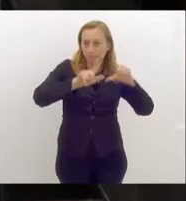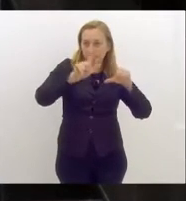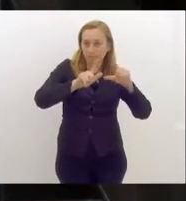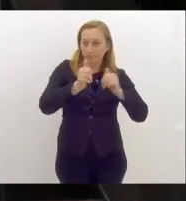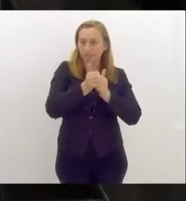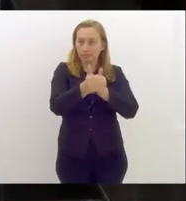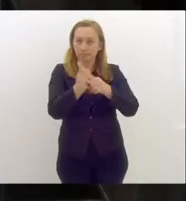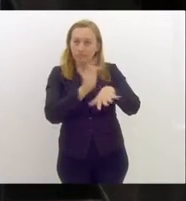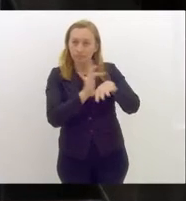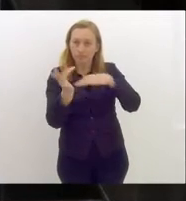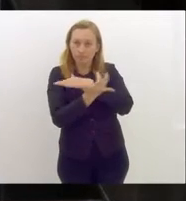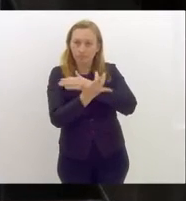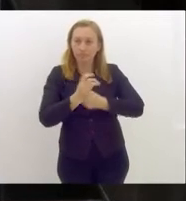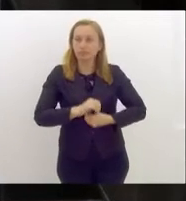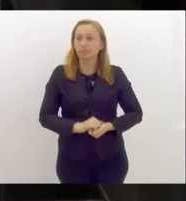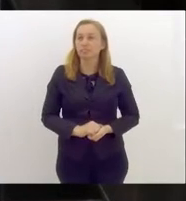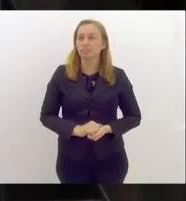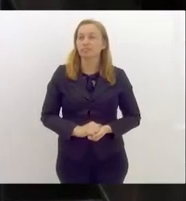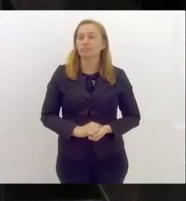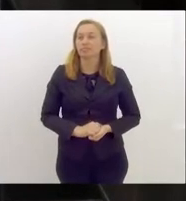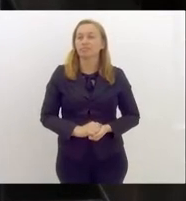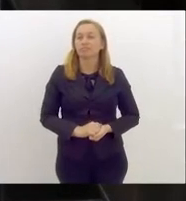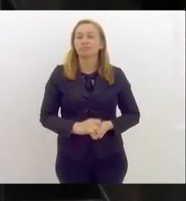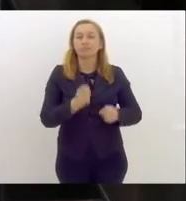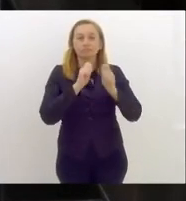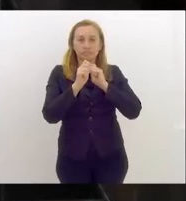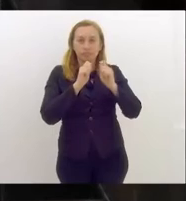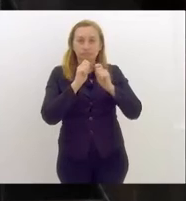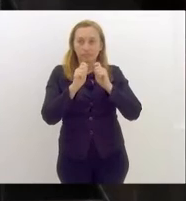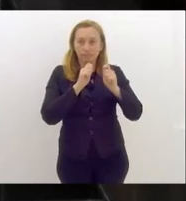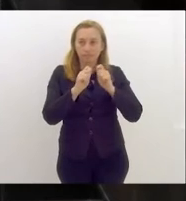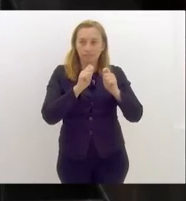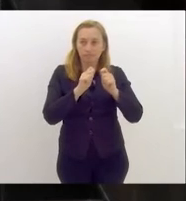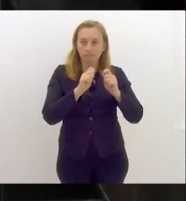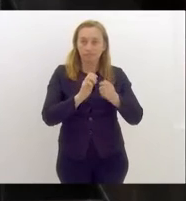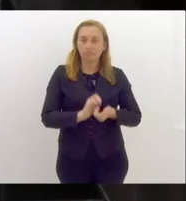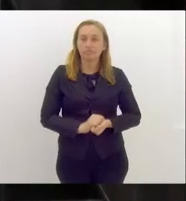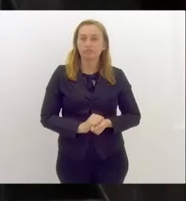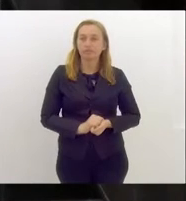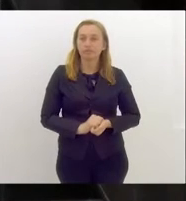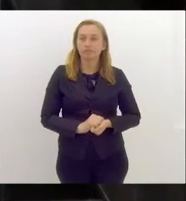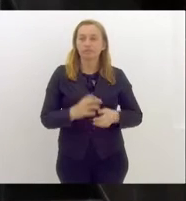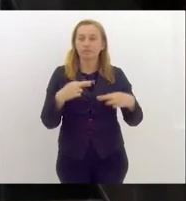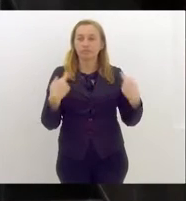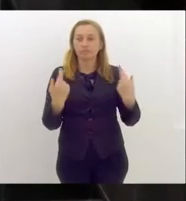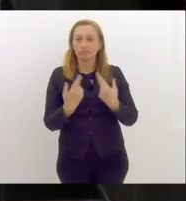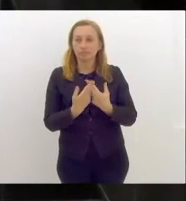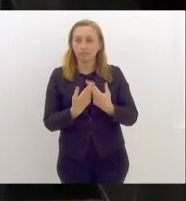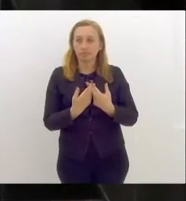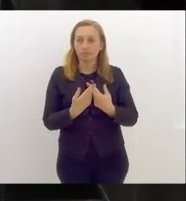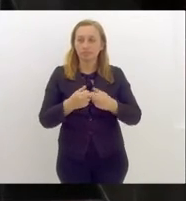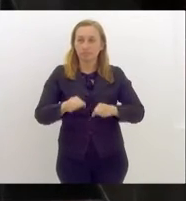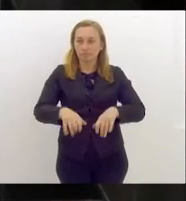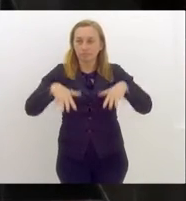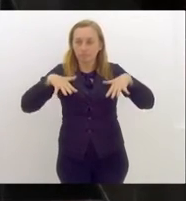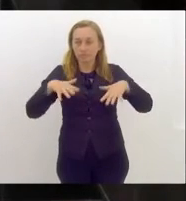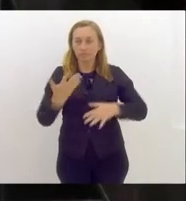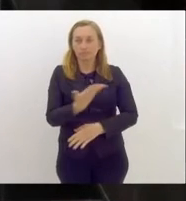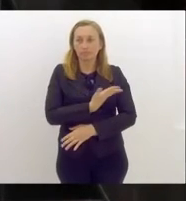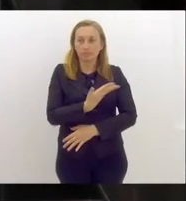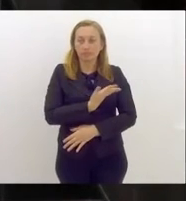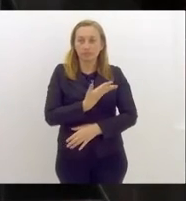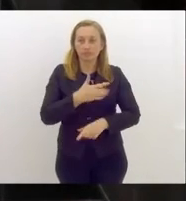nos seguem pelas redes sociais imprensa que faz a cobertura das nossas sessões plenárias e os colegas de trabalho